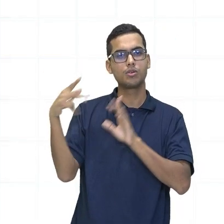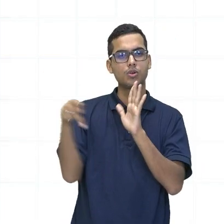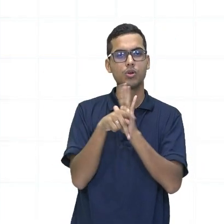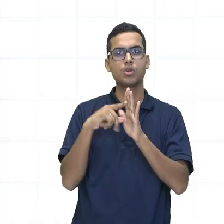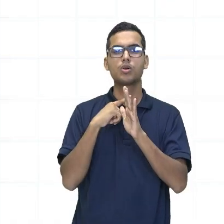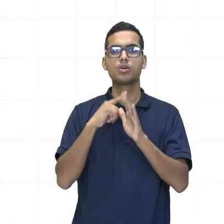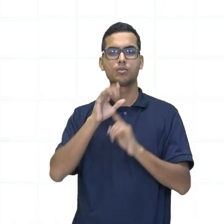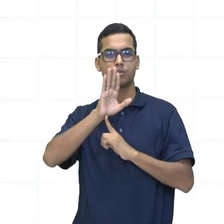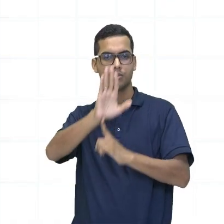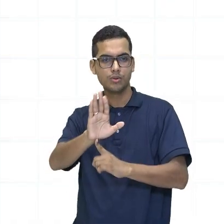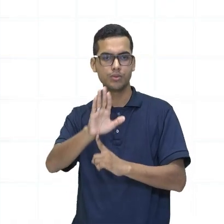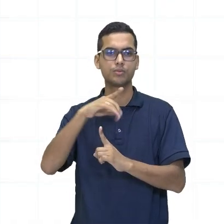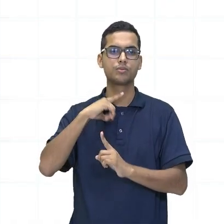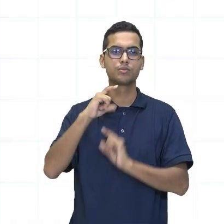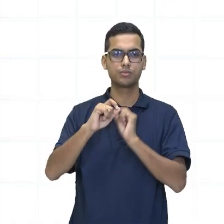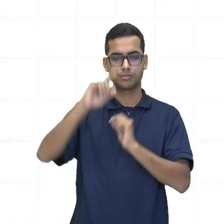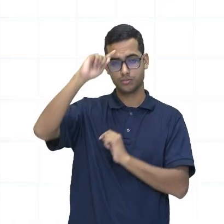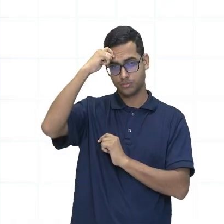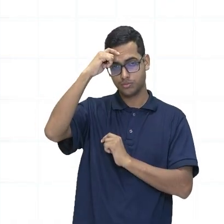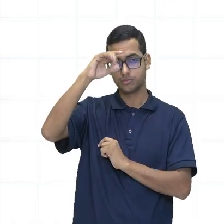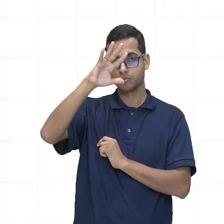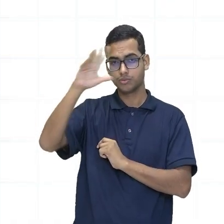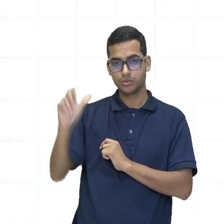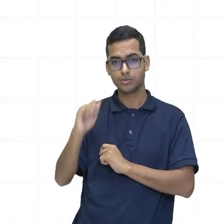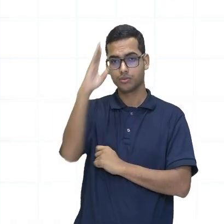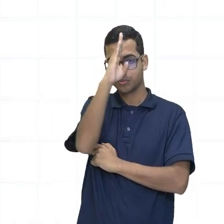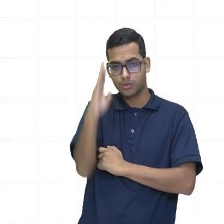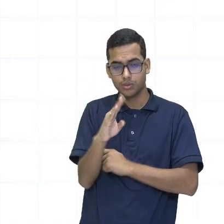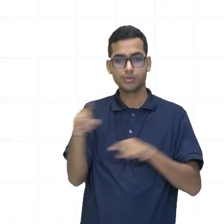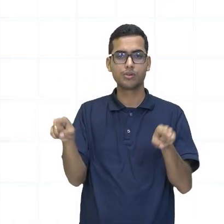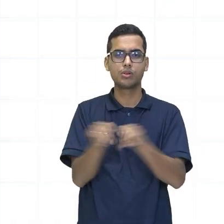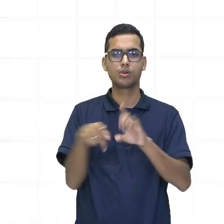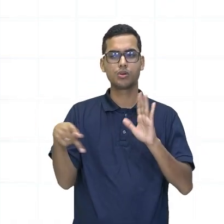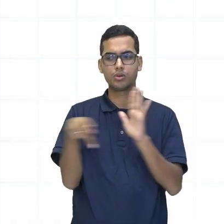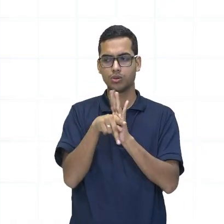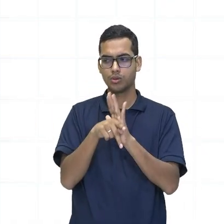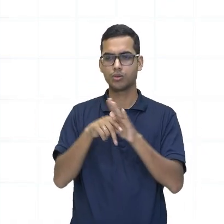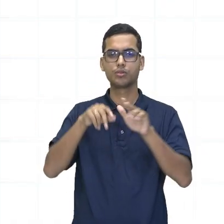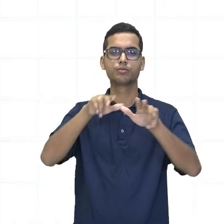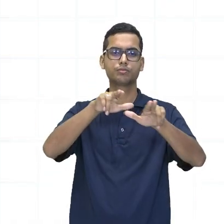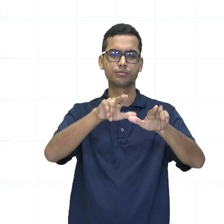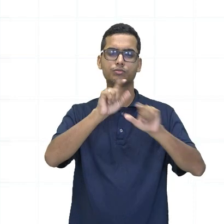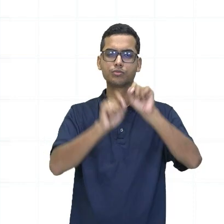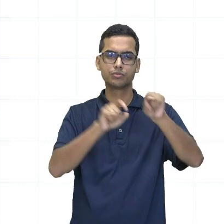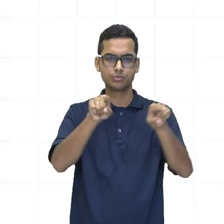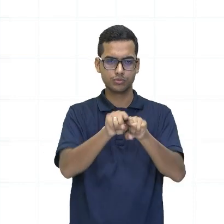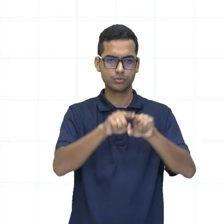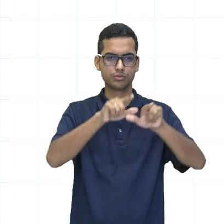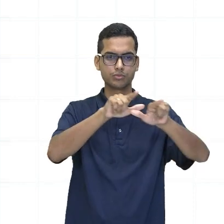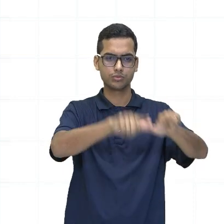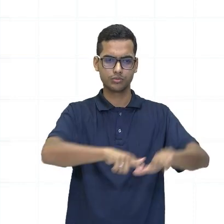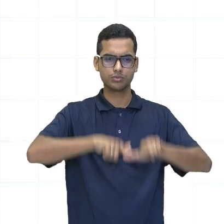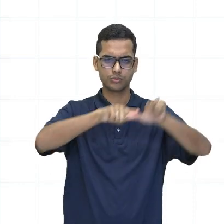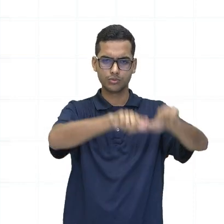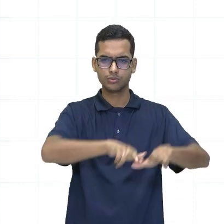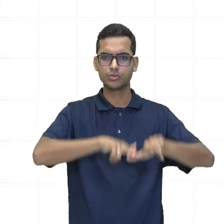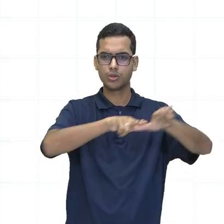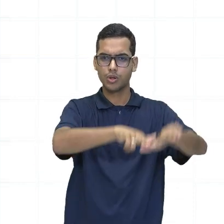carnaval, também conhecidos como candomblé de rua. Esses cortejos têm influência da cultura do